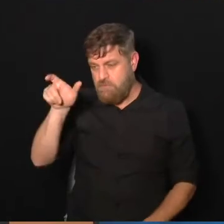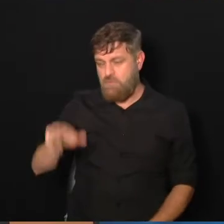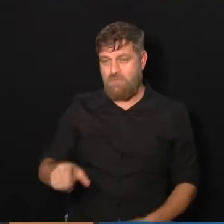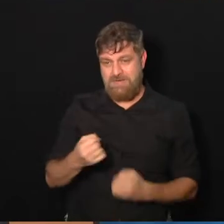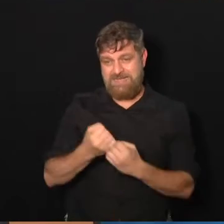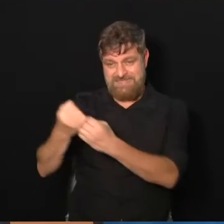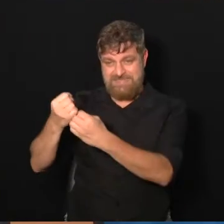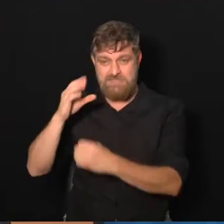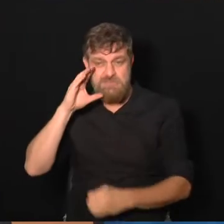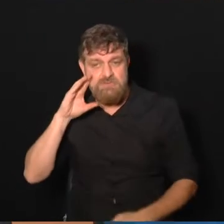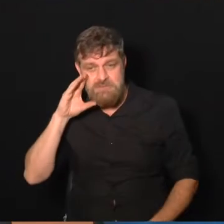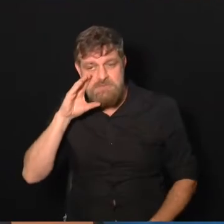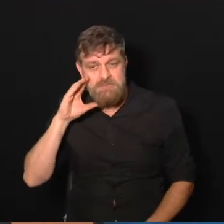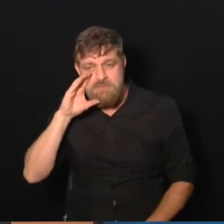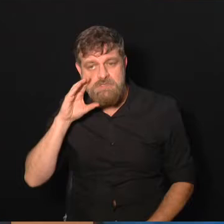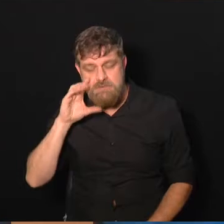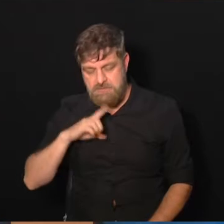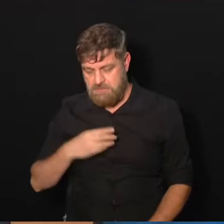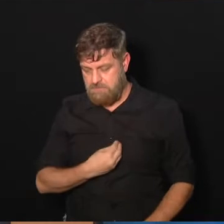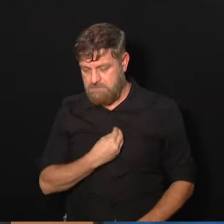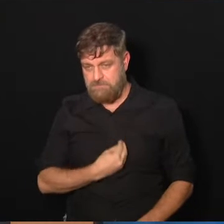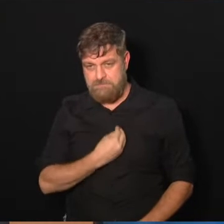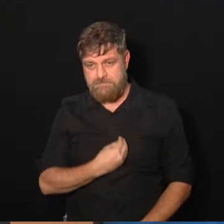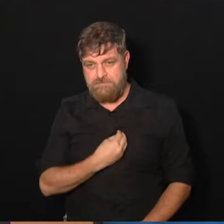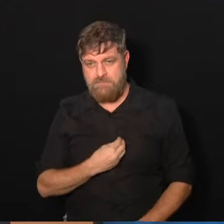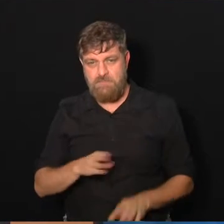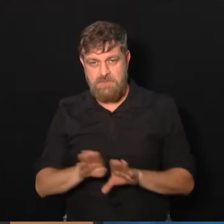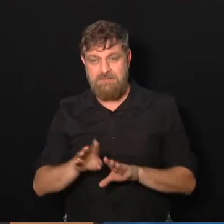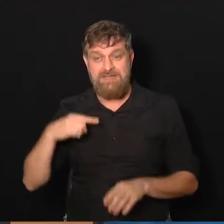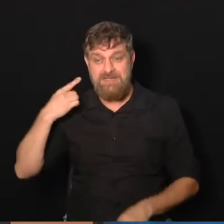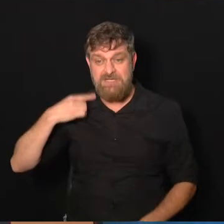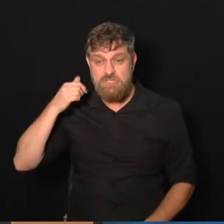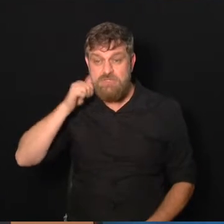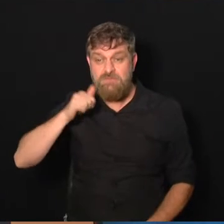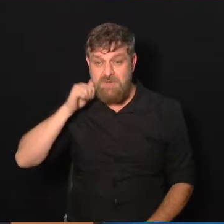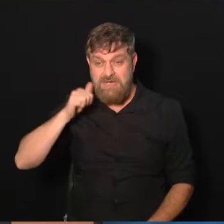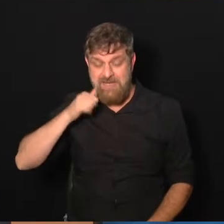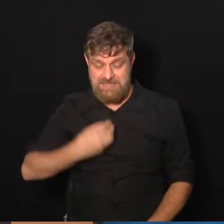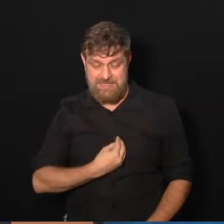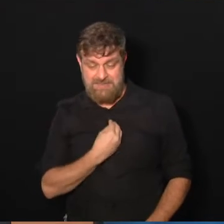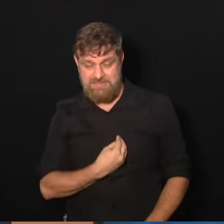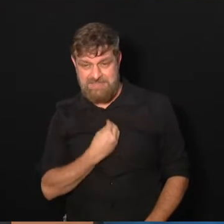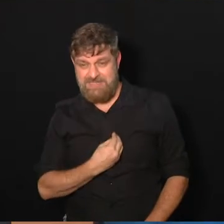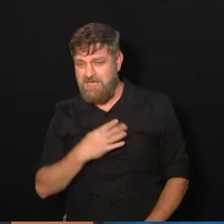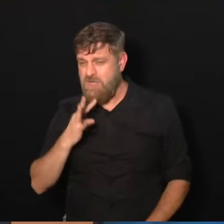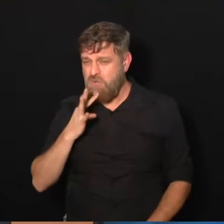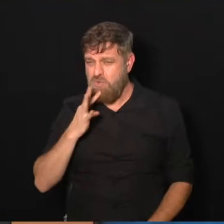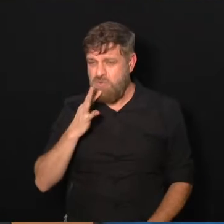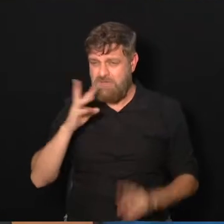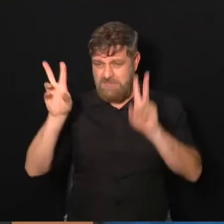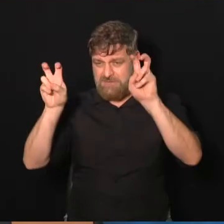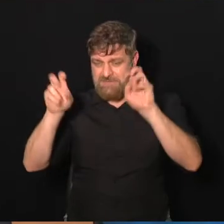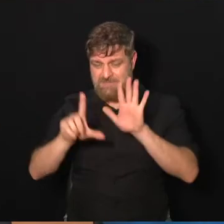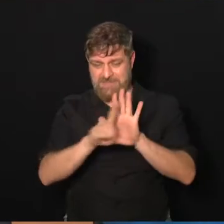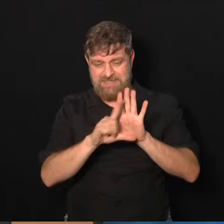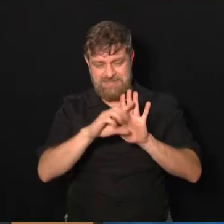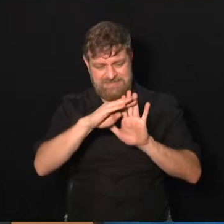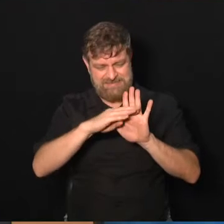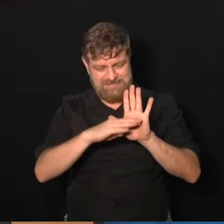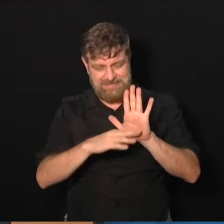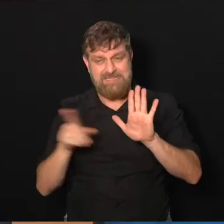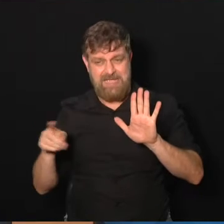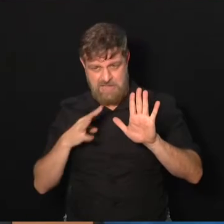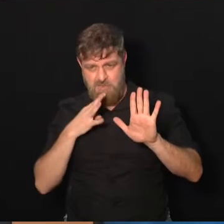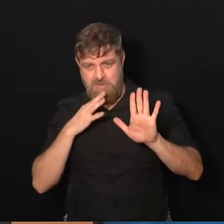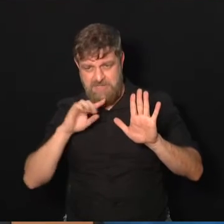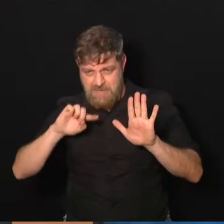o vereador Luiz Henrique Cirilo, a Karina Murad também, que é uma conhecedora de leis, E quando